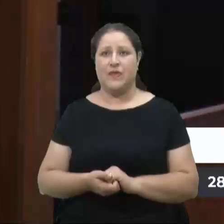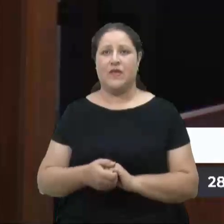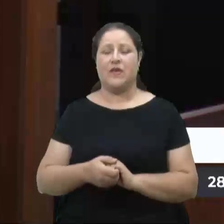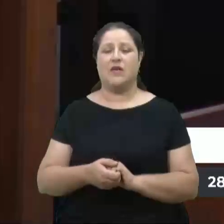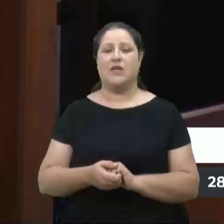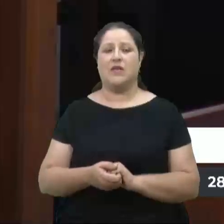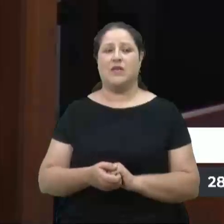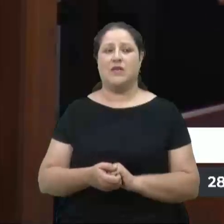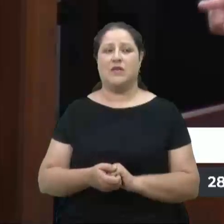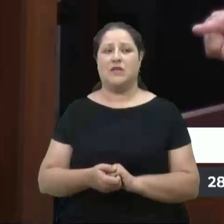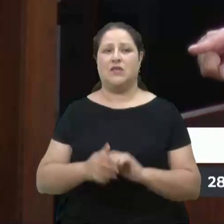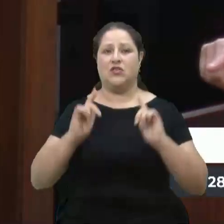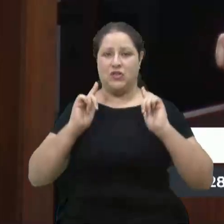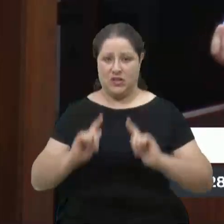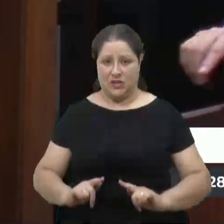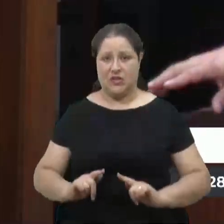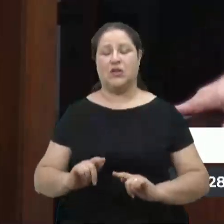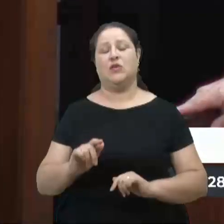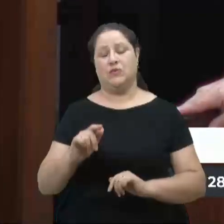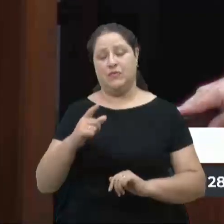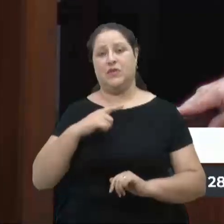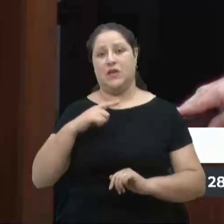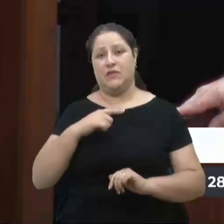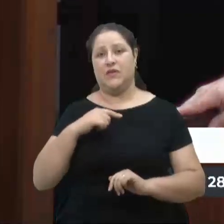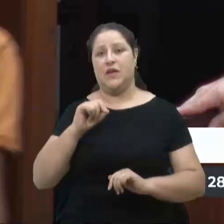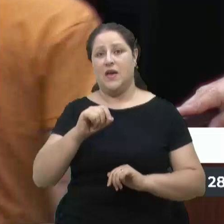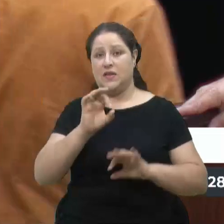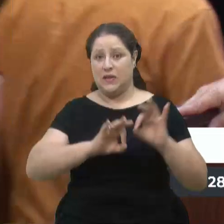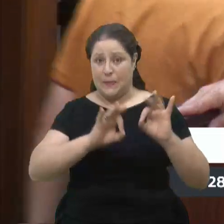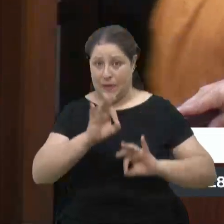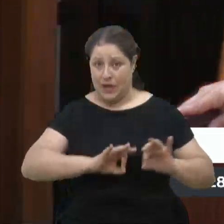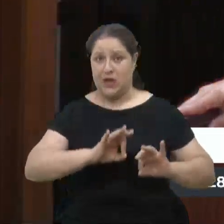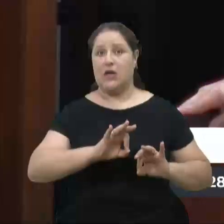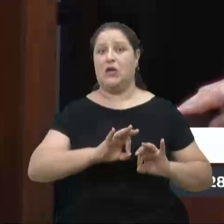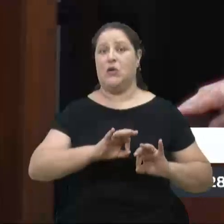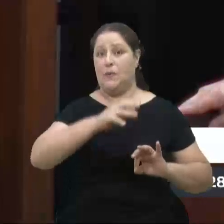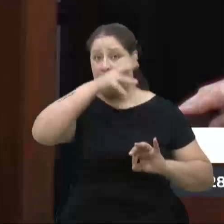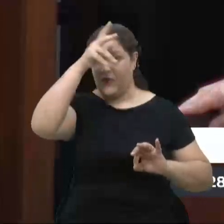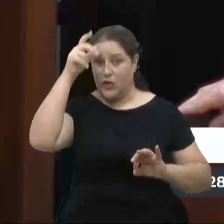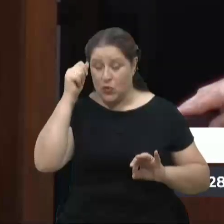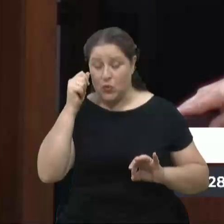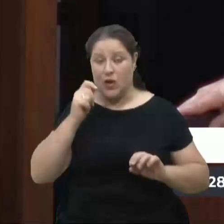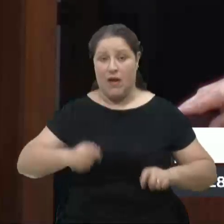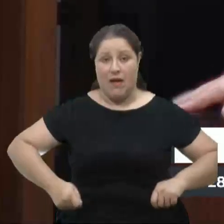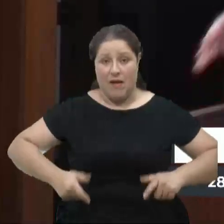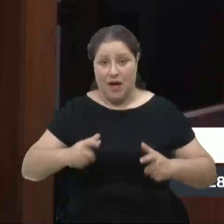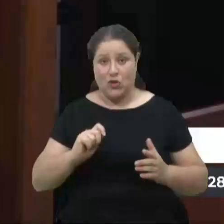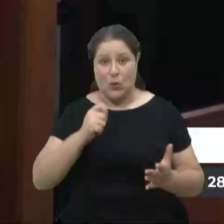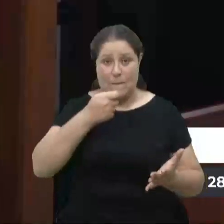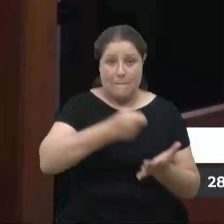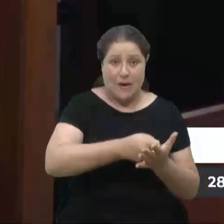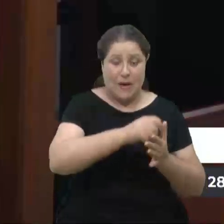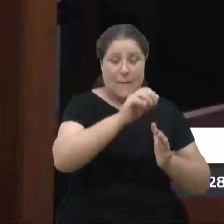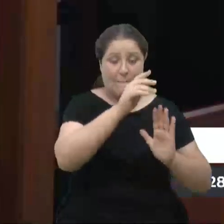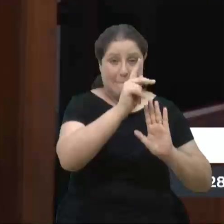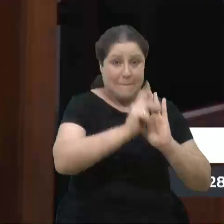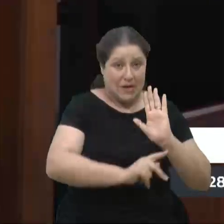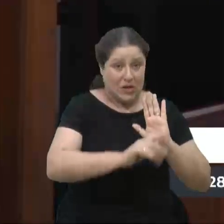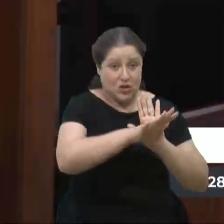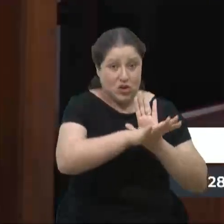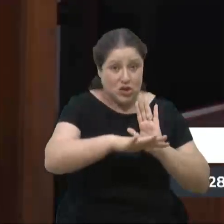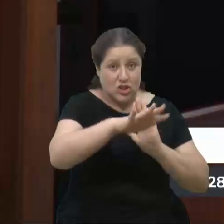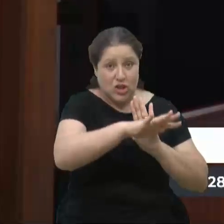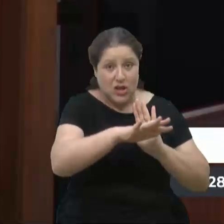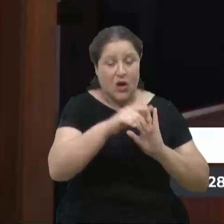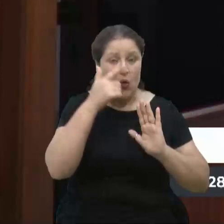prefeitura gastou quase R$400 mil para a construção desse plano geral, e que resultou num